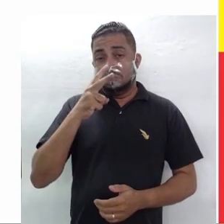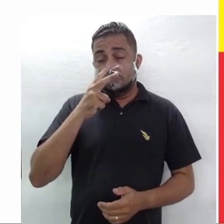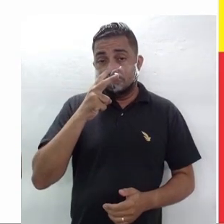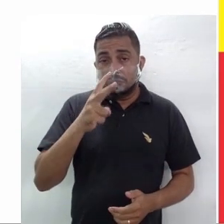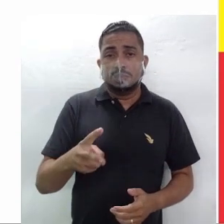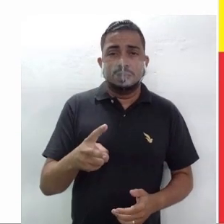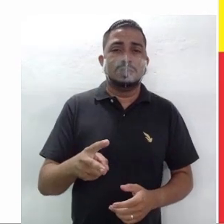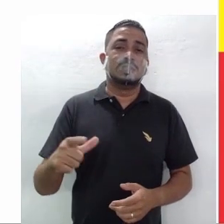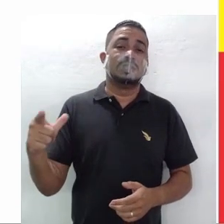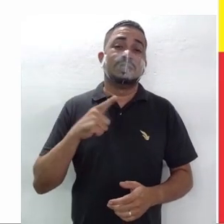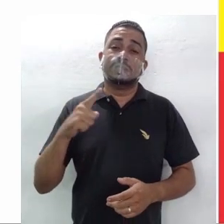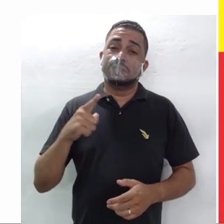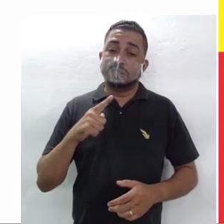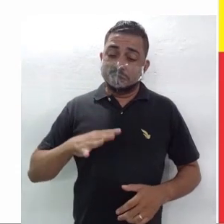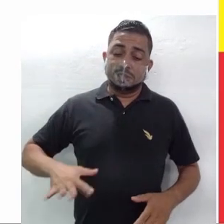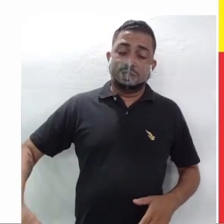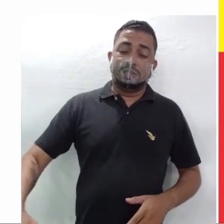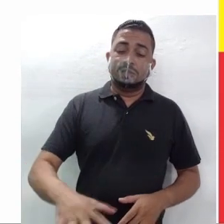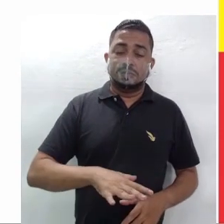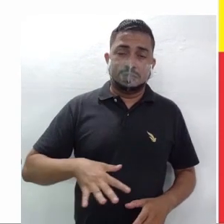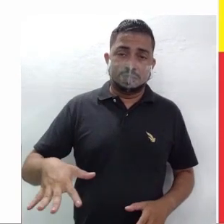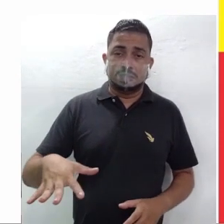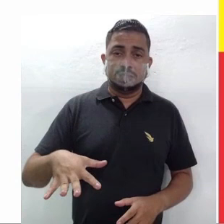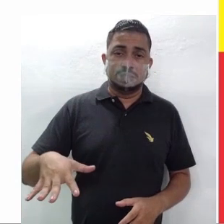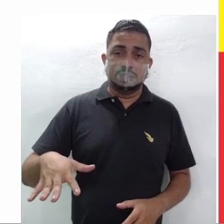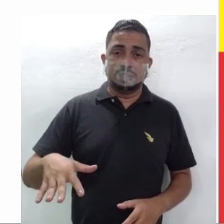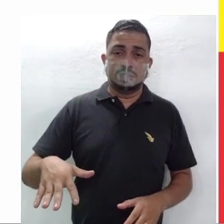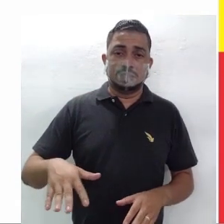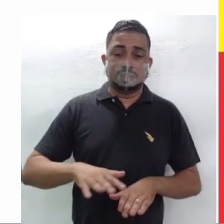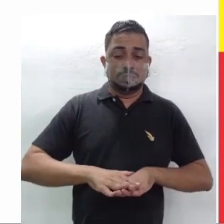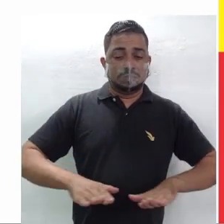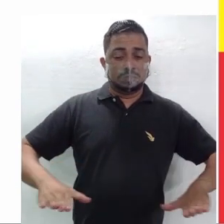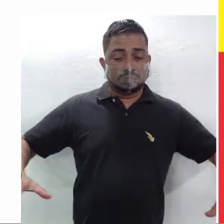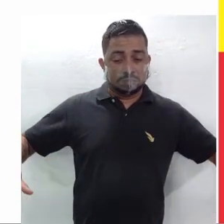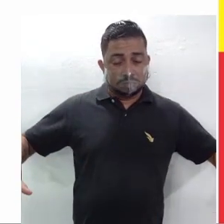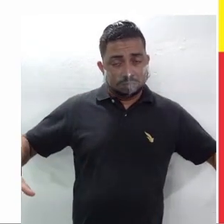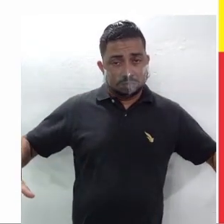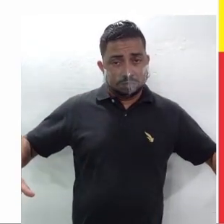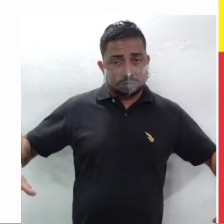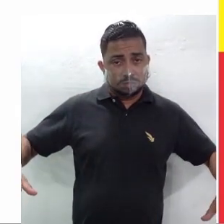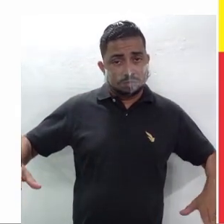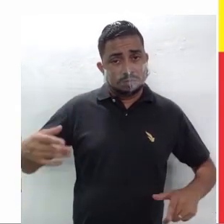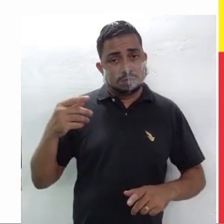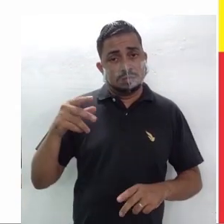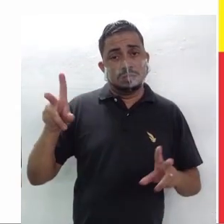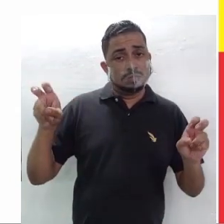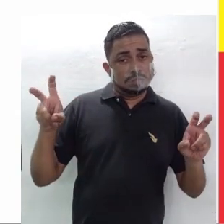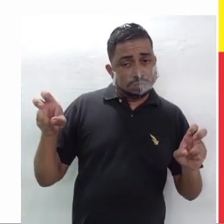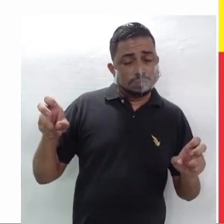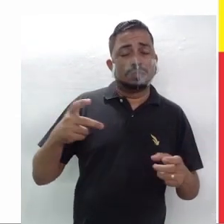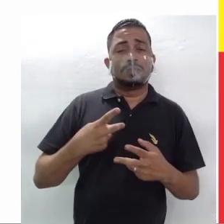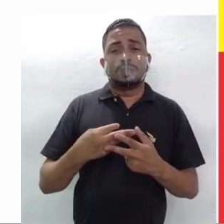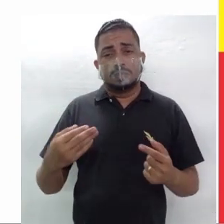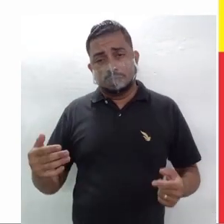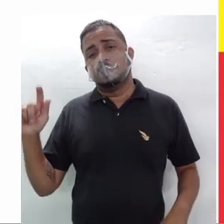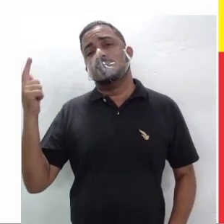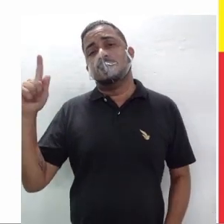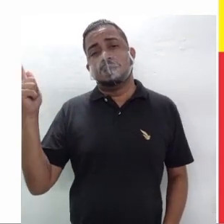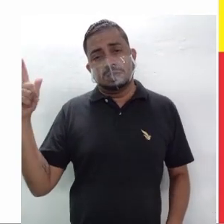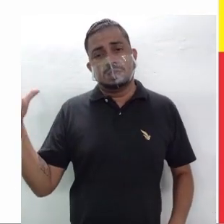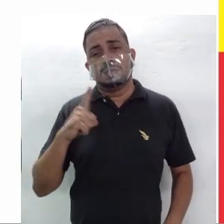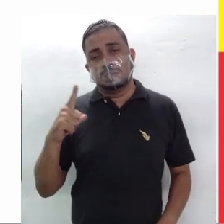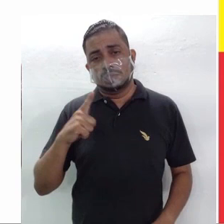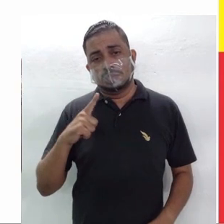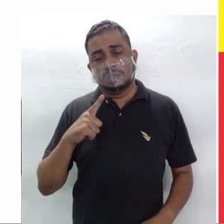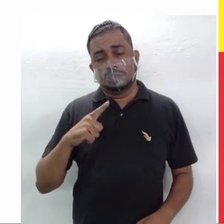intenso que vai ocorrer na superfície terrestre, graças a fenômenos geológicos que